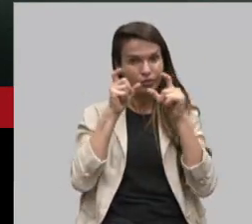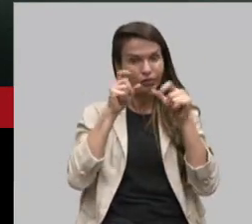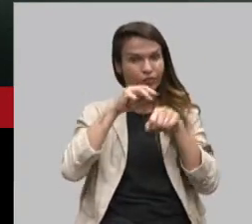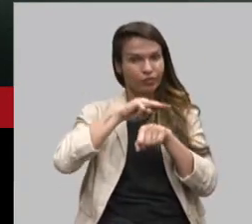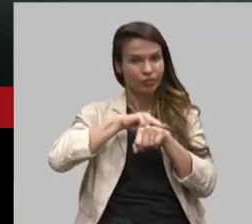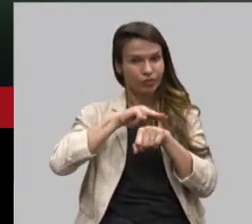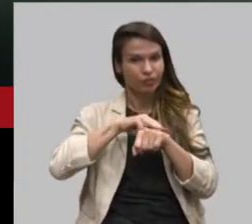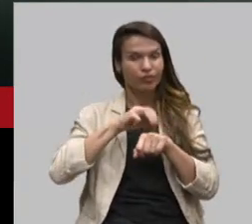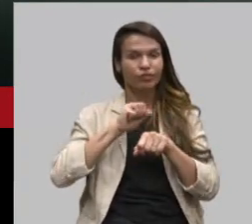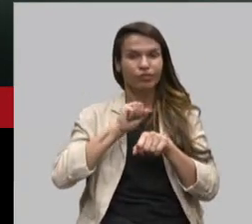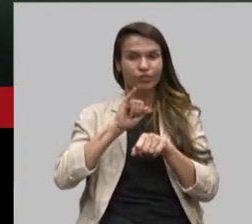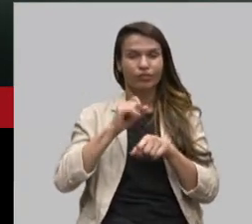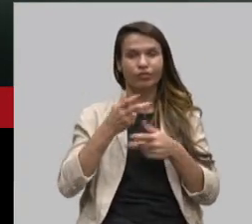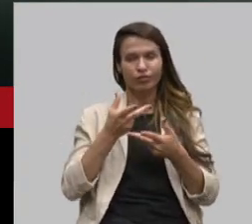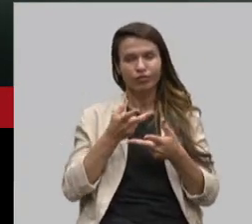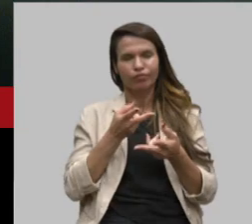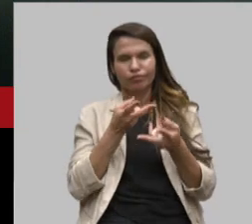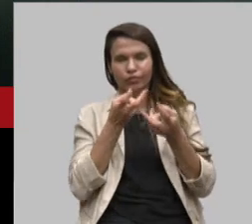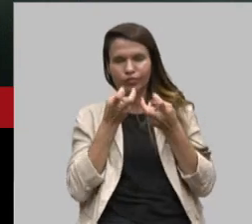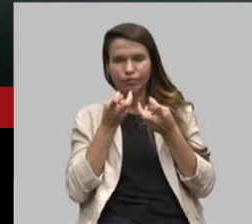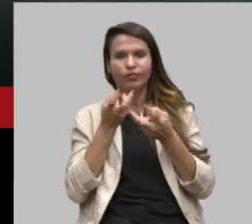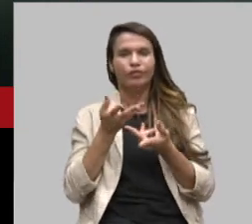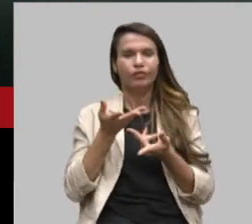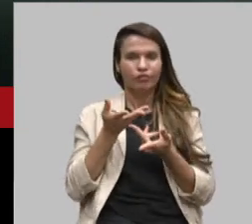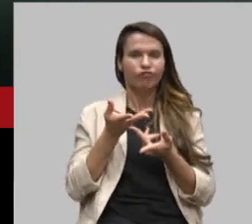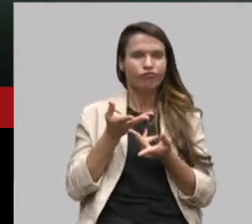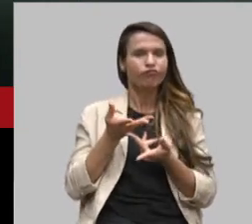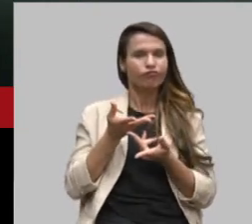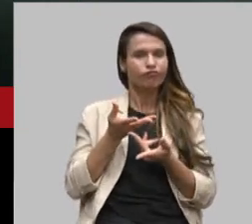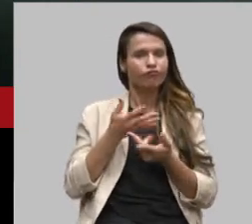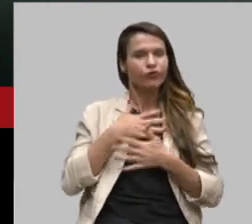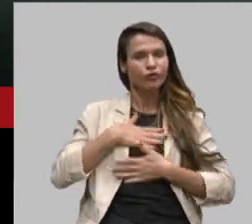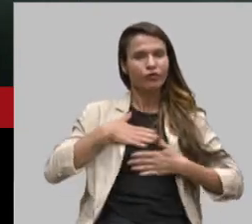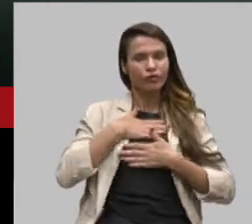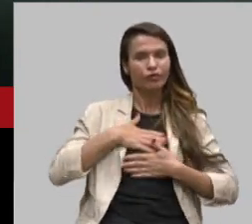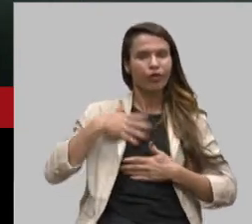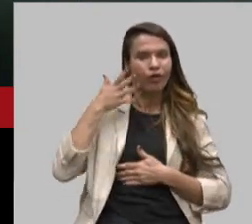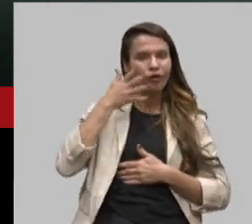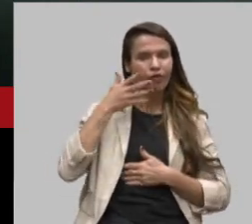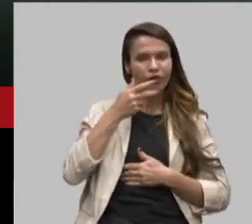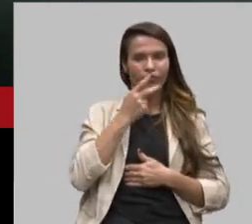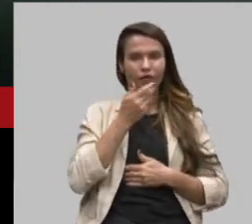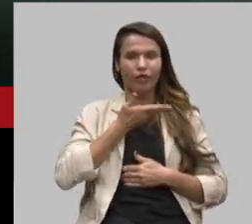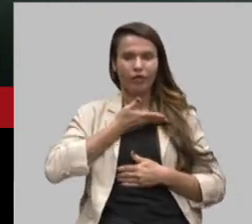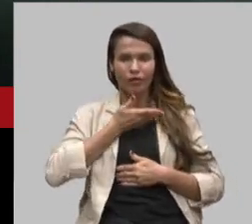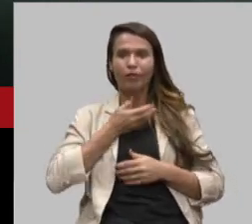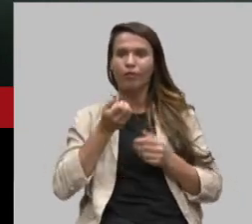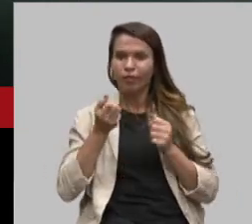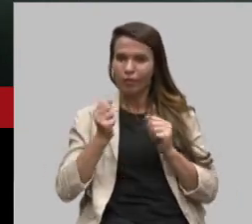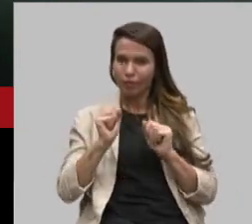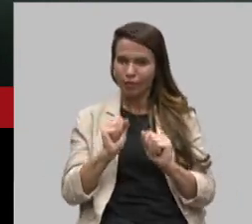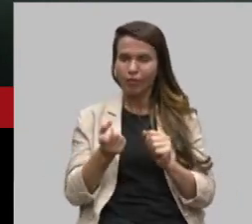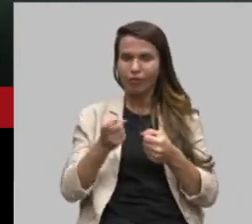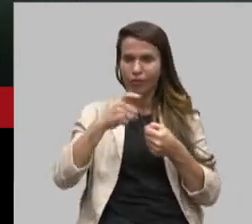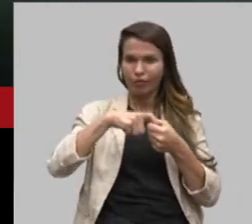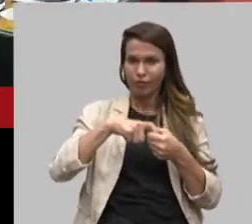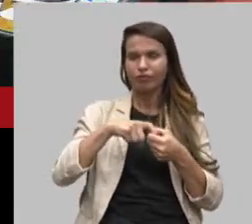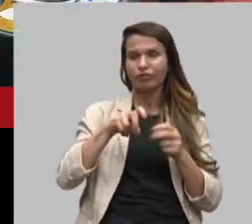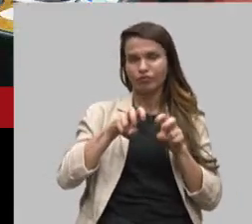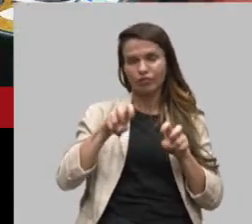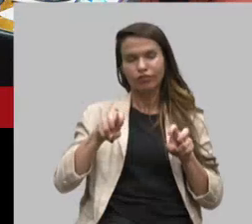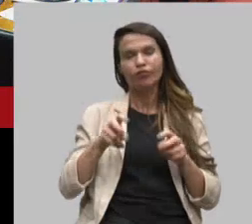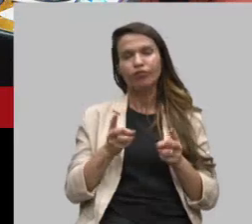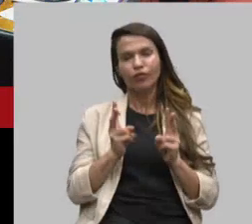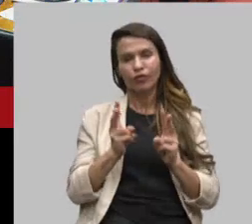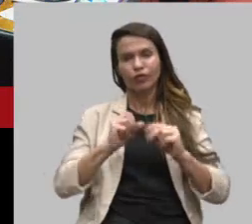contemplado com a fala do colega você pode só ir pro seu lugar e deixar continuar o debate certo ah só